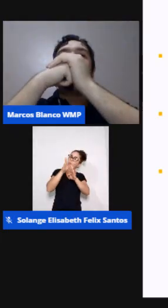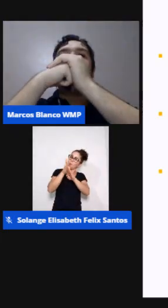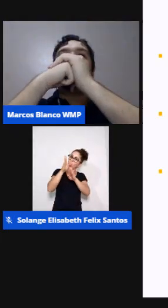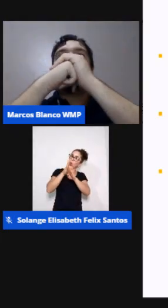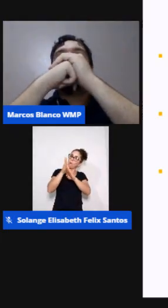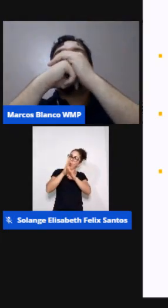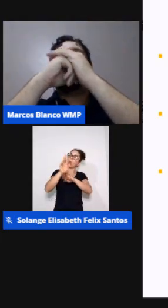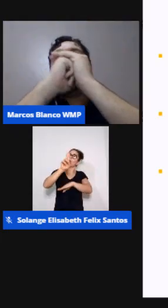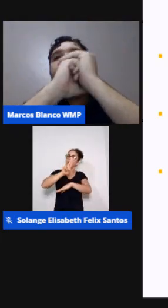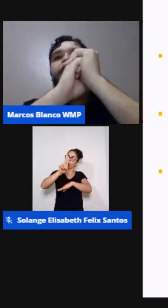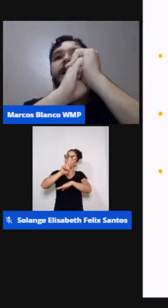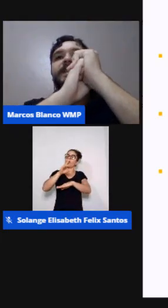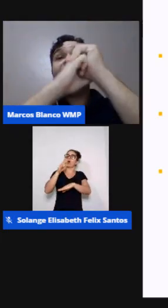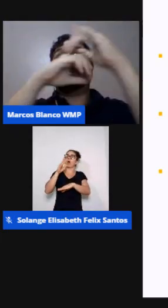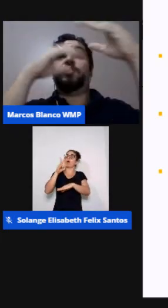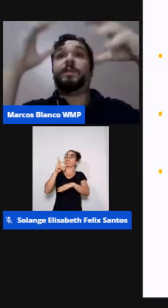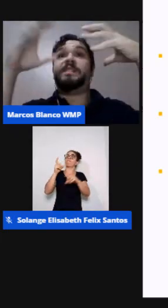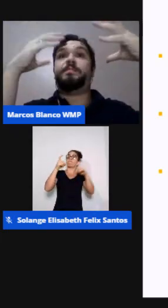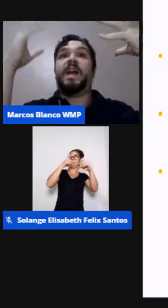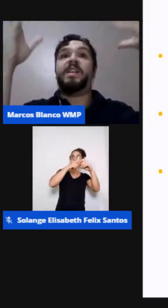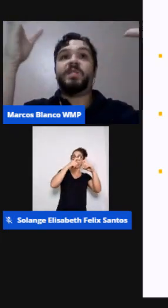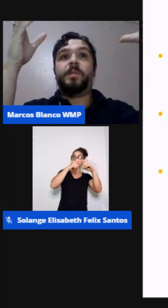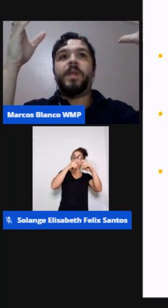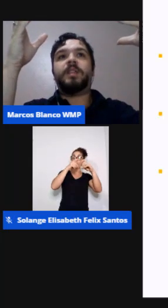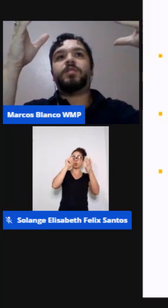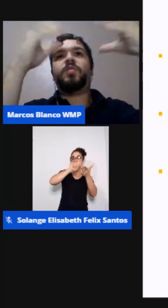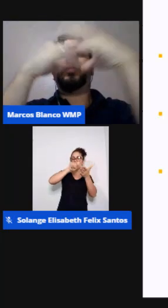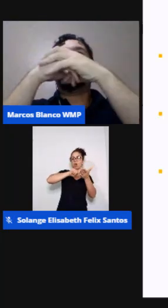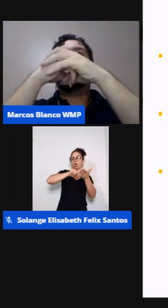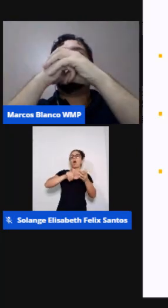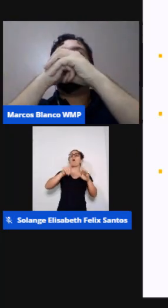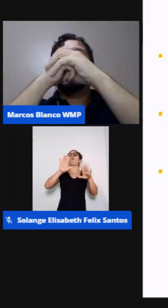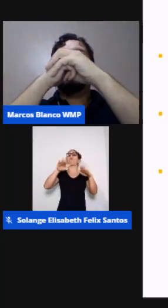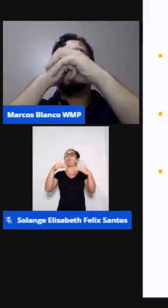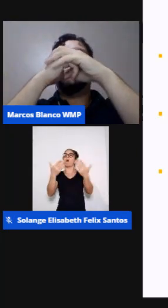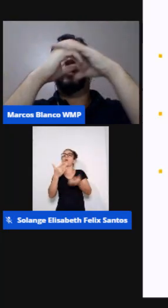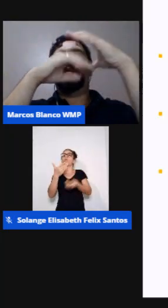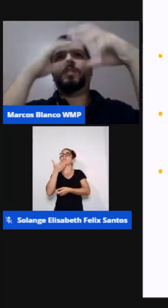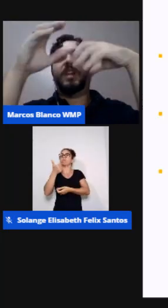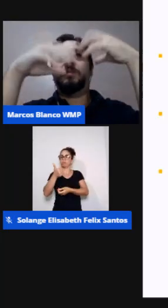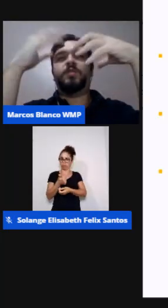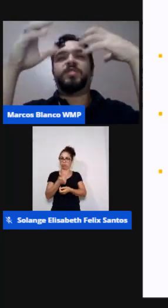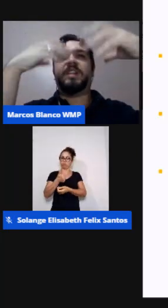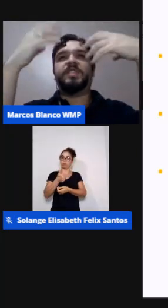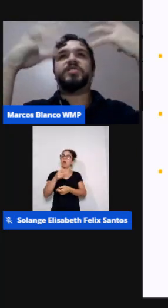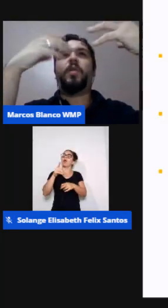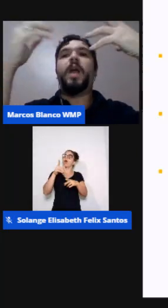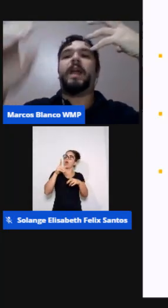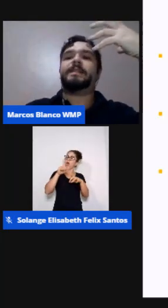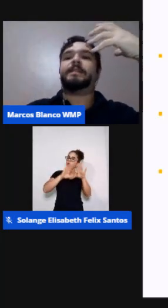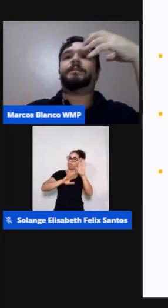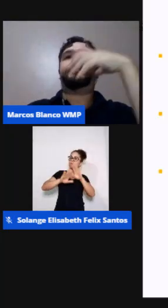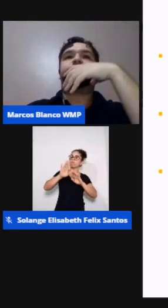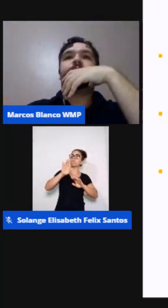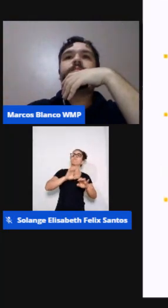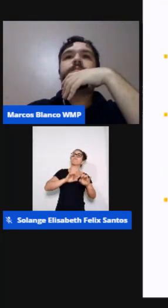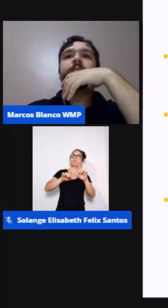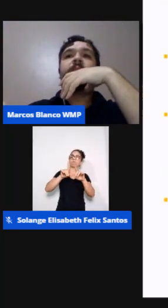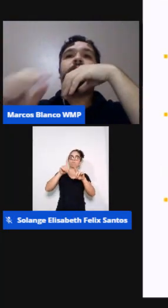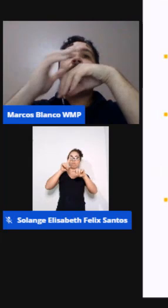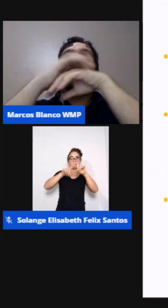do repelente, tá? Mas esses são os principais métodos de controle químicos que a gente